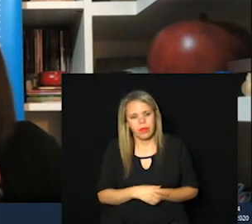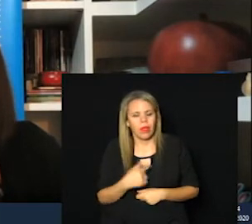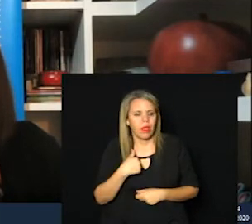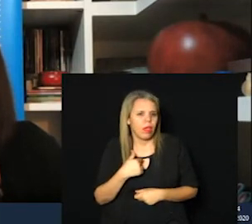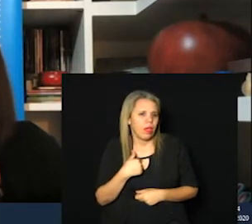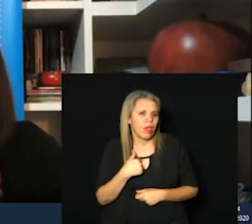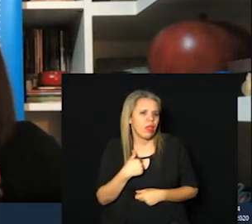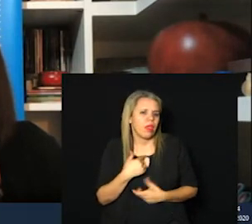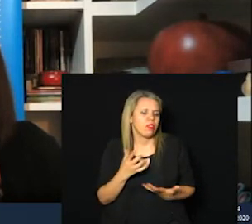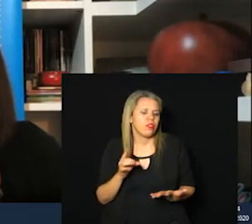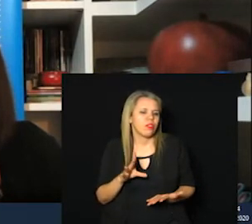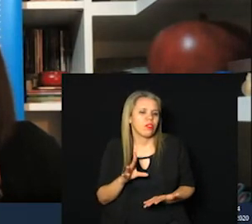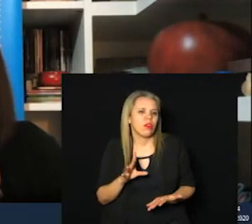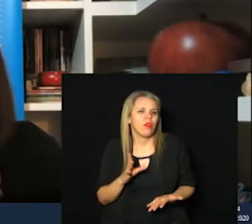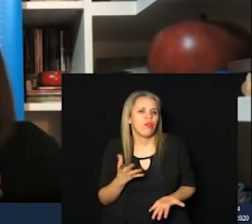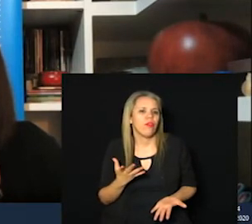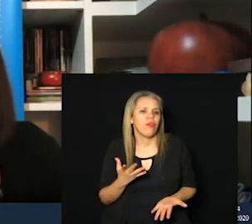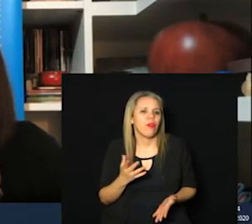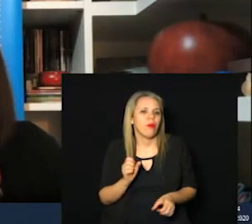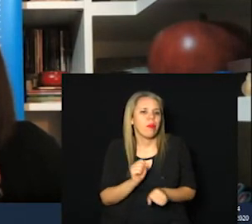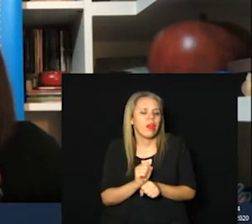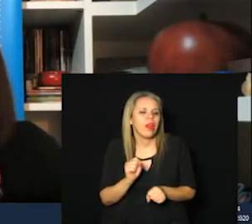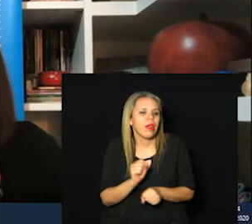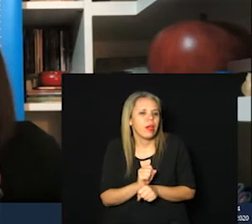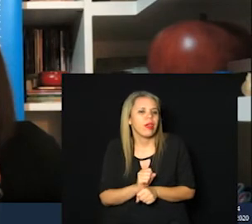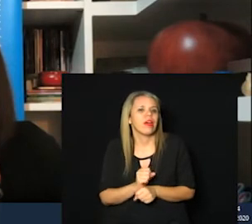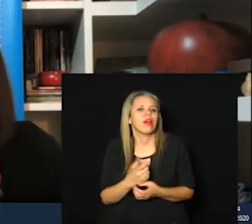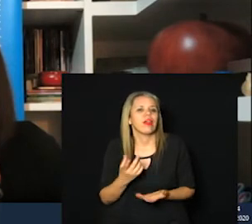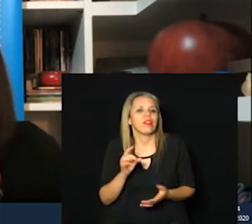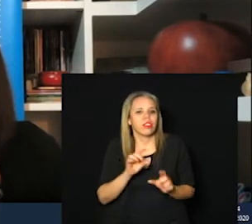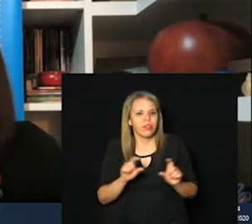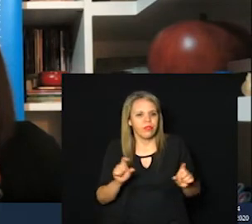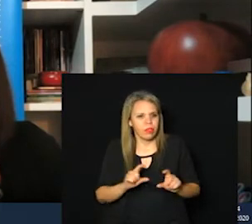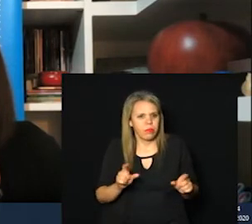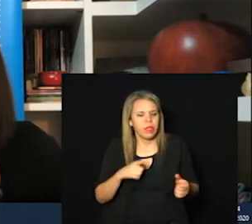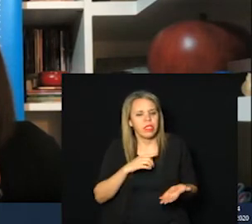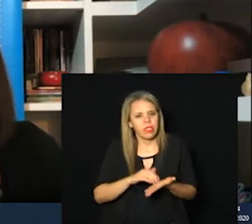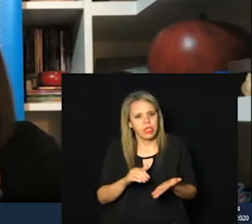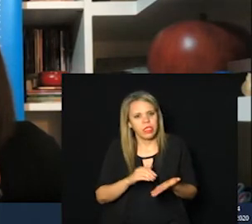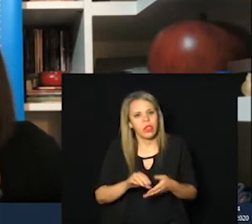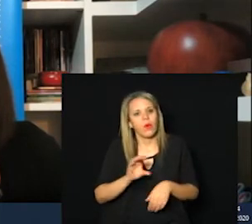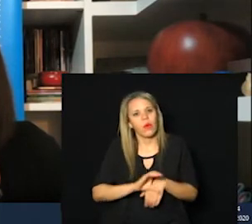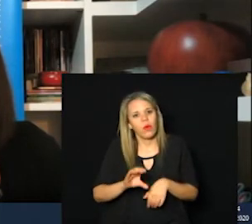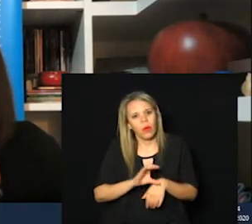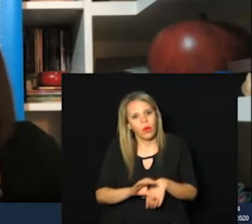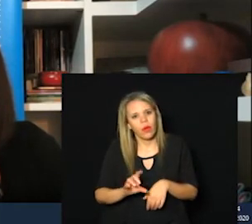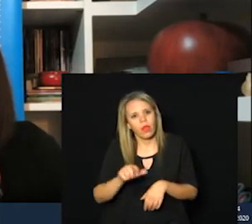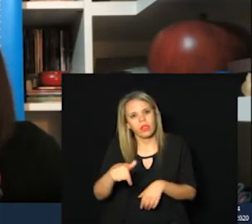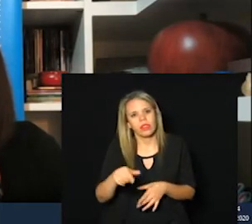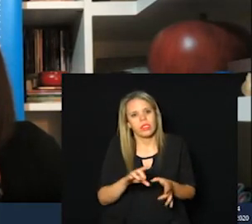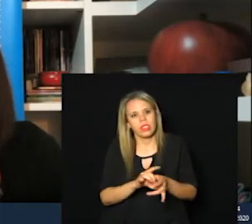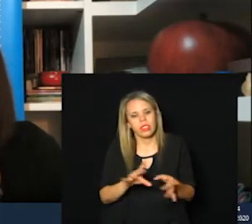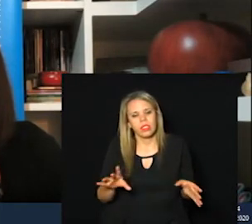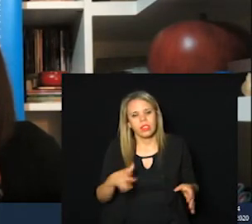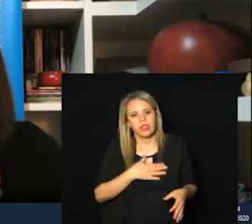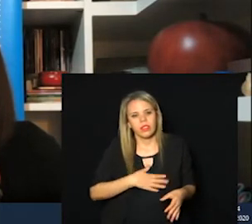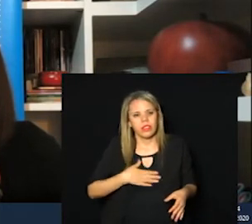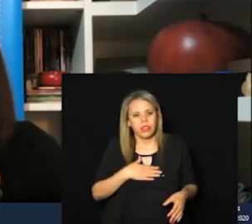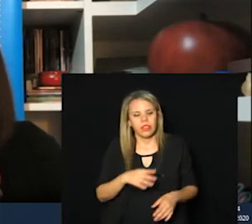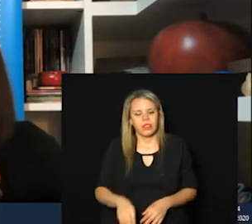nessas frases porque, com a secretaria, estamos já conversando sobre uma possibilidade de um curso. Então, eu deixo o gostinho